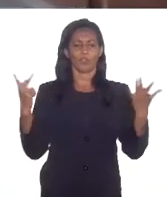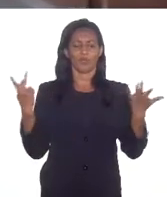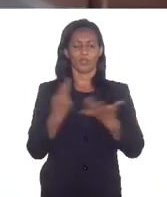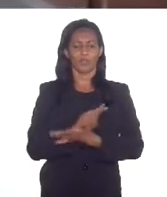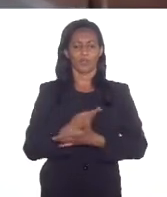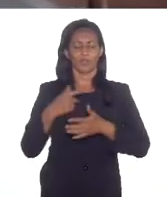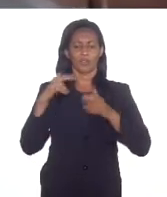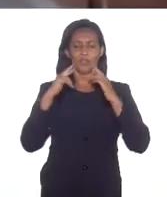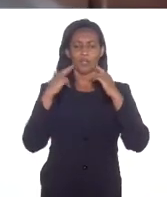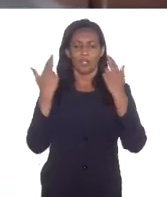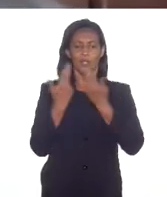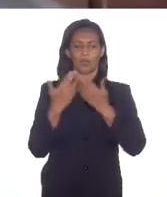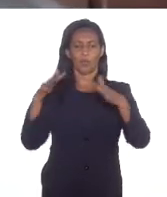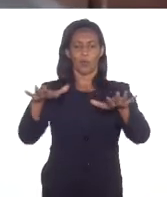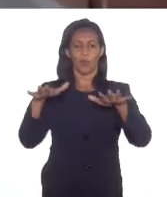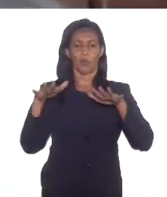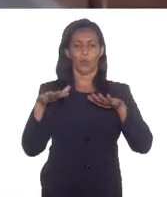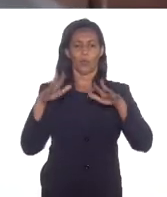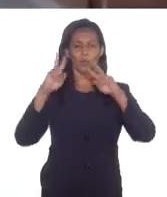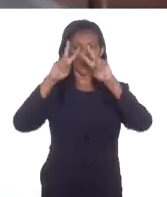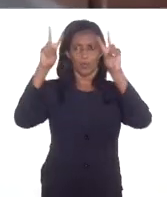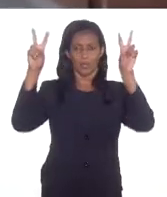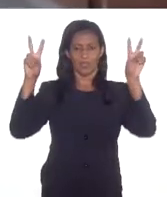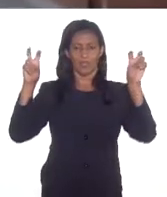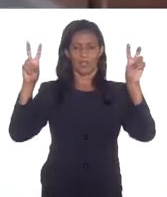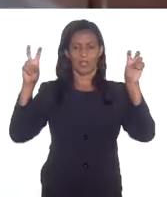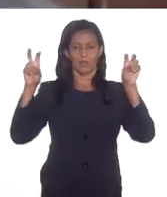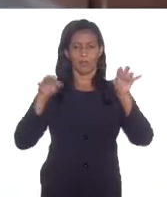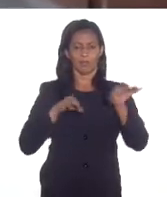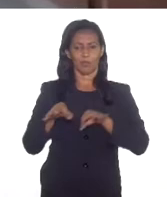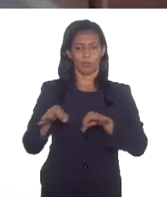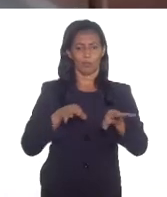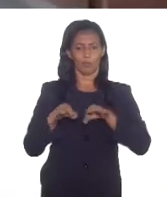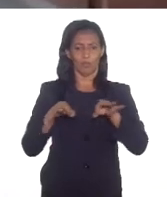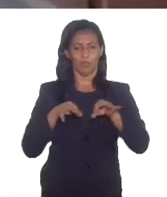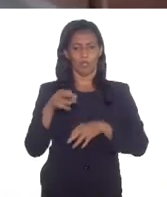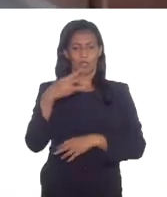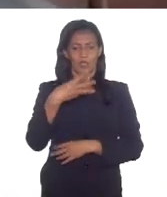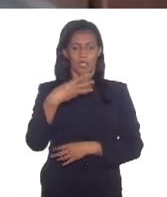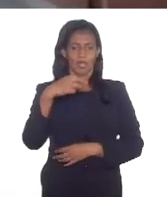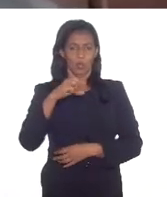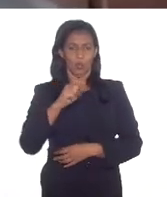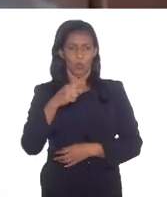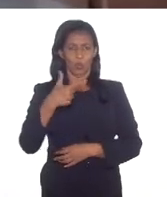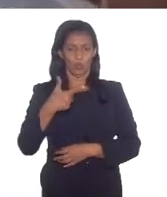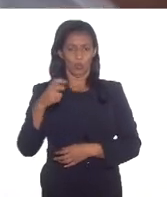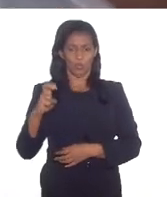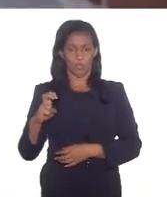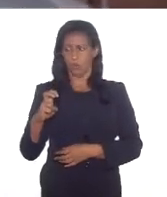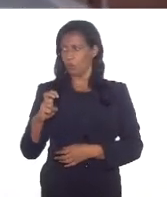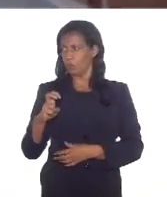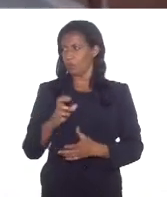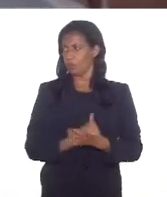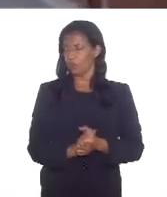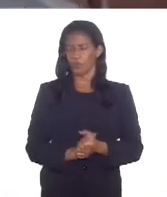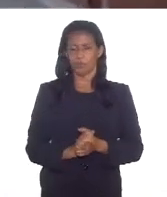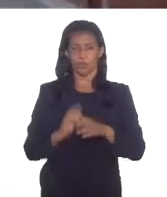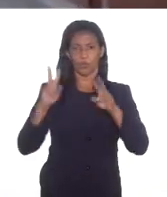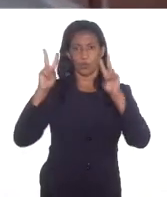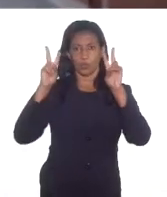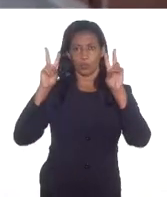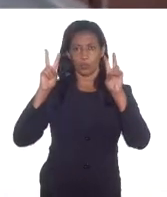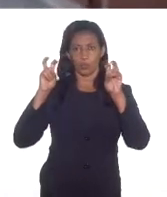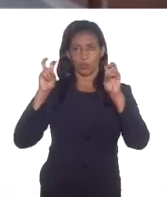audiência pública sobre o tema do projeto 3825, o titular